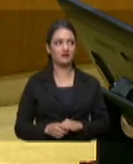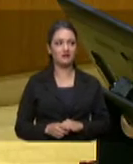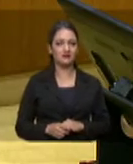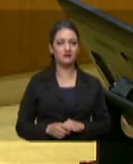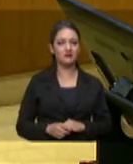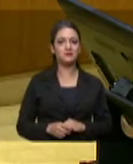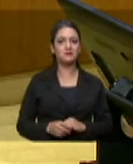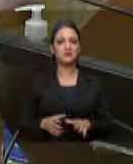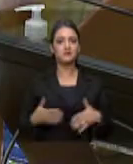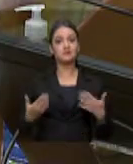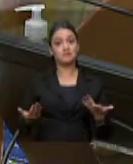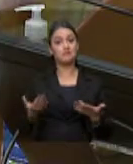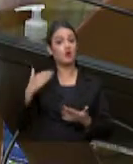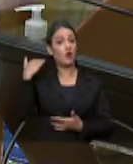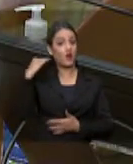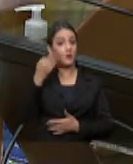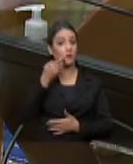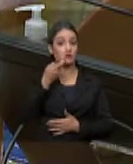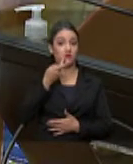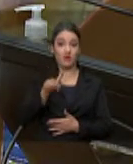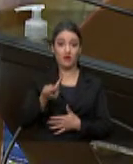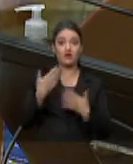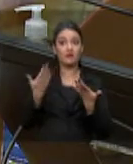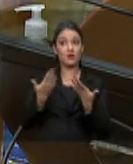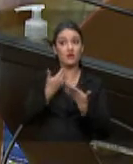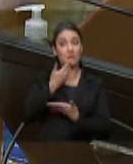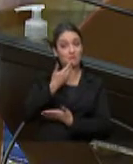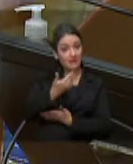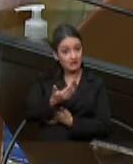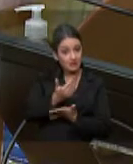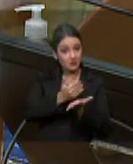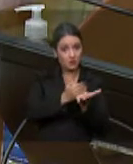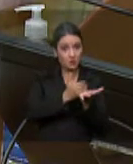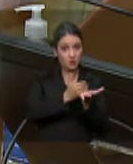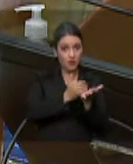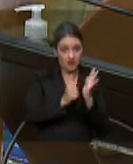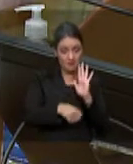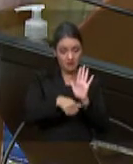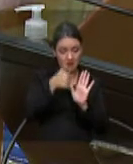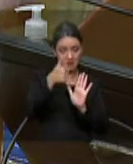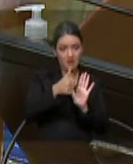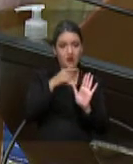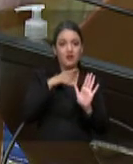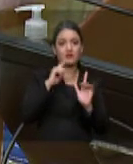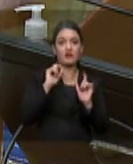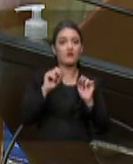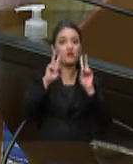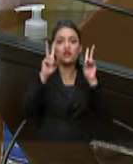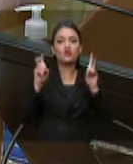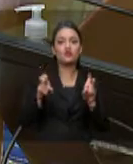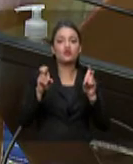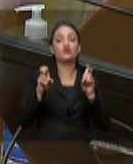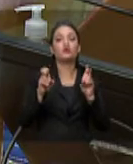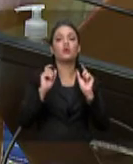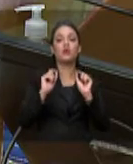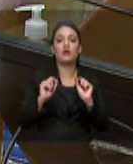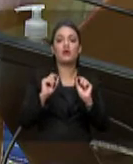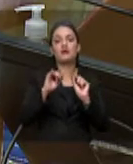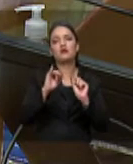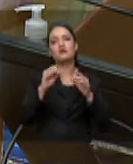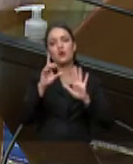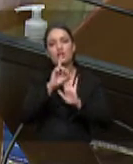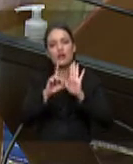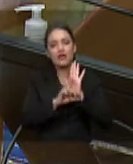que, como eu disse, como o pedido inicial restringiu o objeto ao questionamento sobre a validade constitucional ou não do